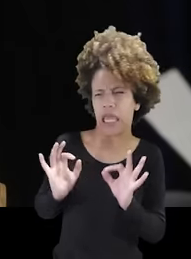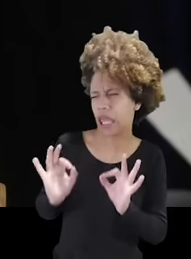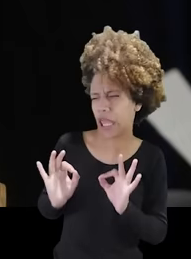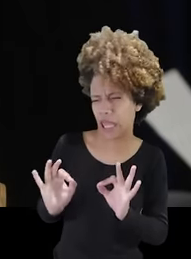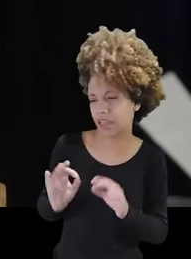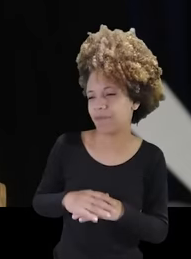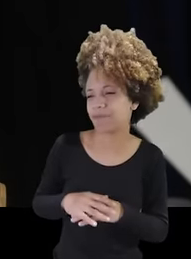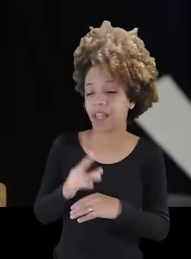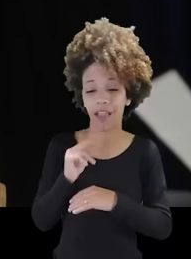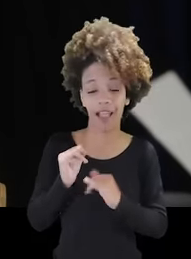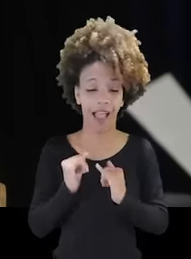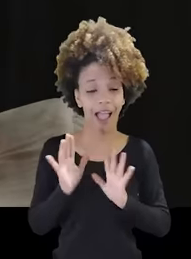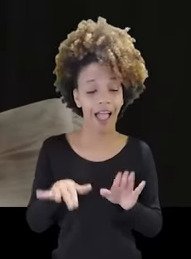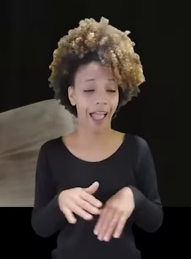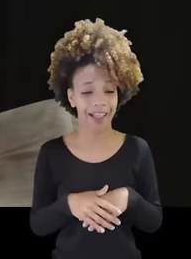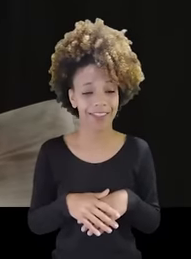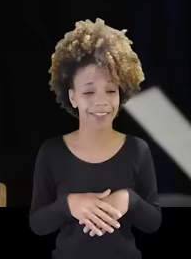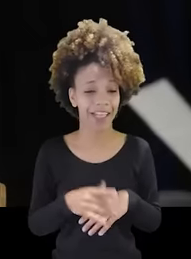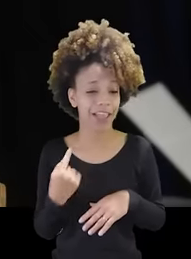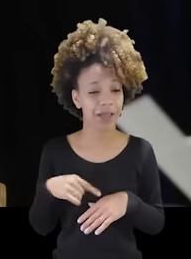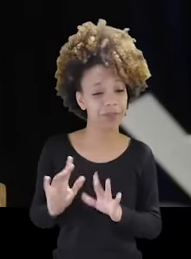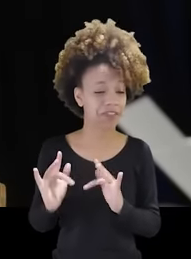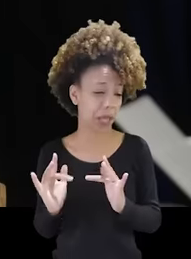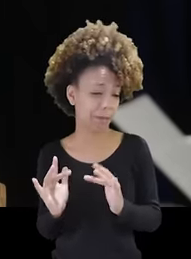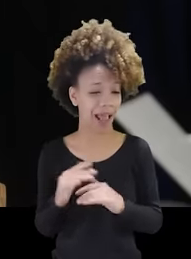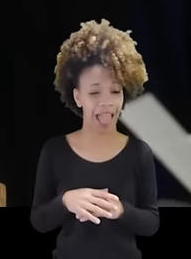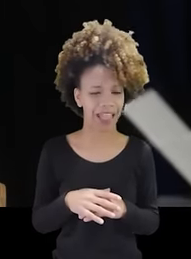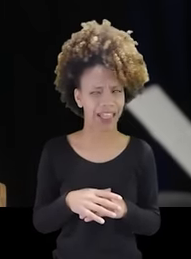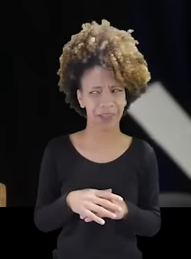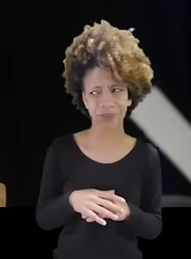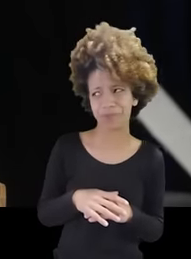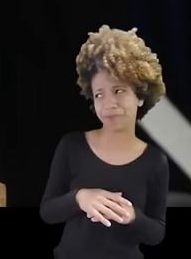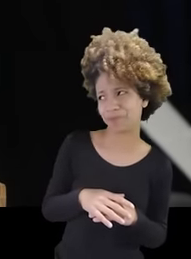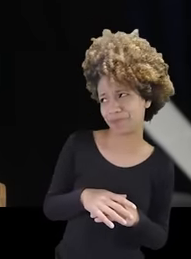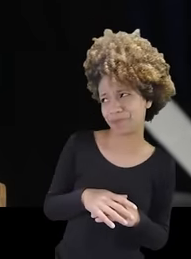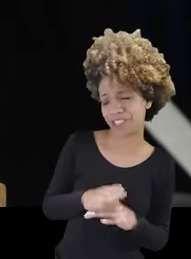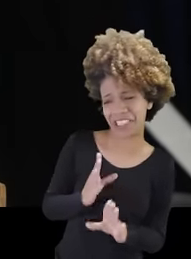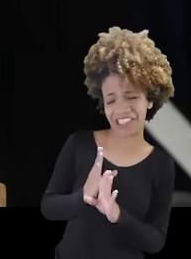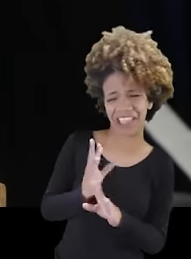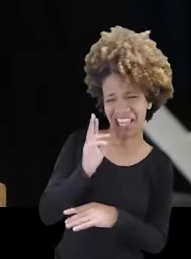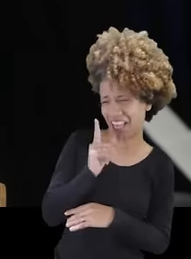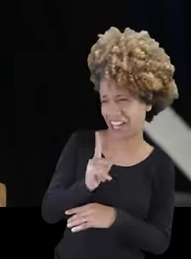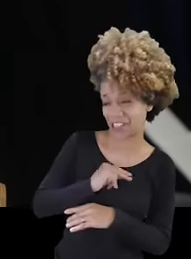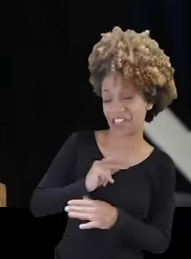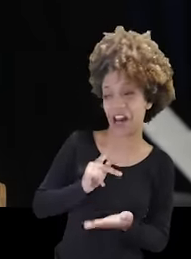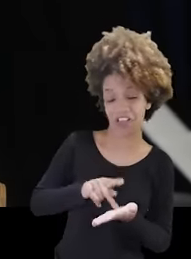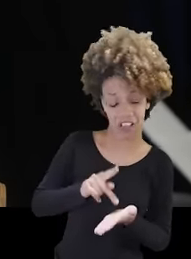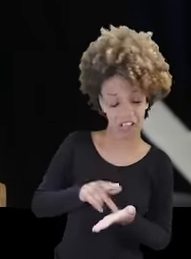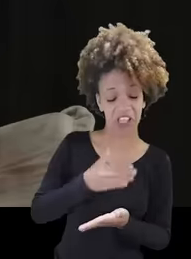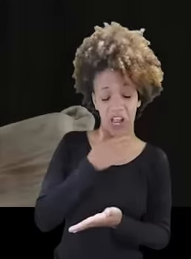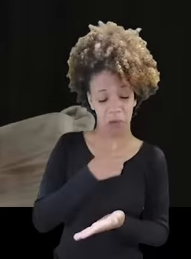Gay dar ali aí ele solta umas assim ah porque depois eu vou sair com a minha namorada dar um choquei o Nossa é verdade